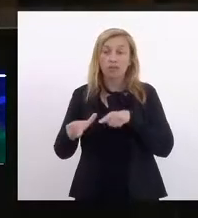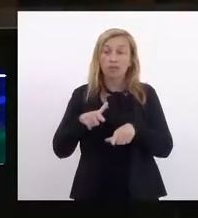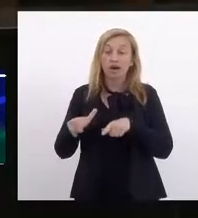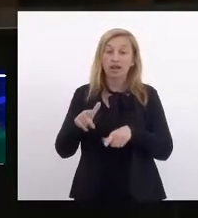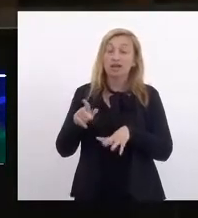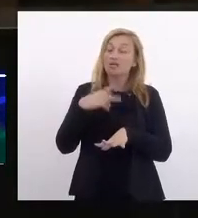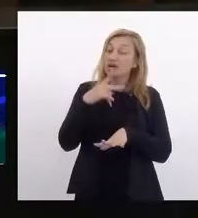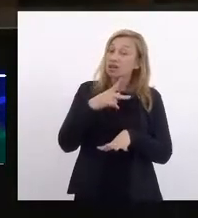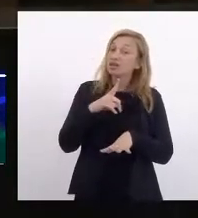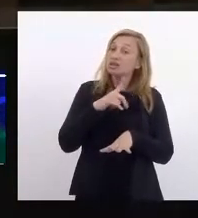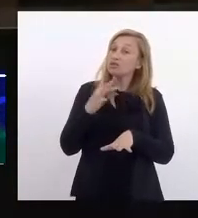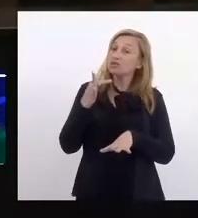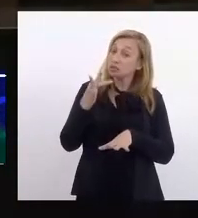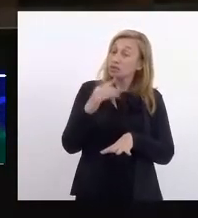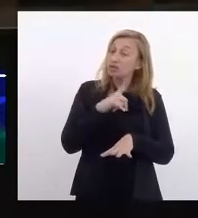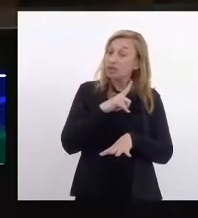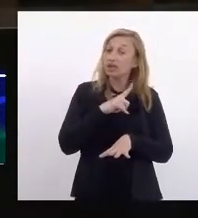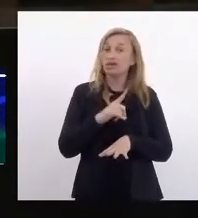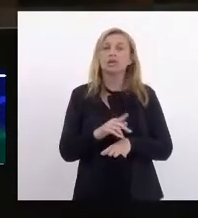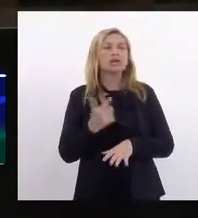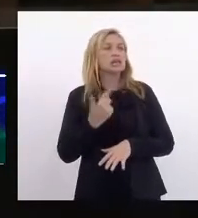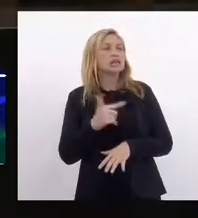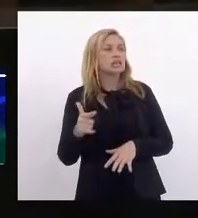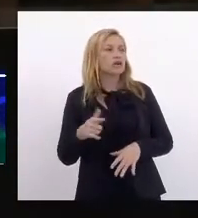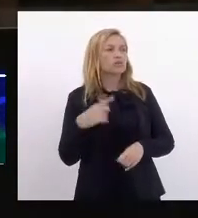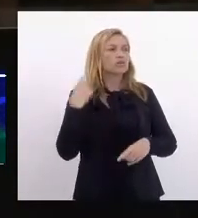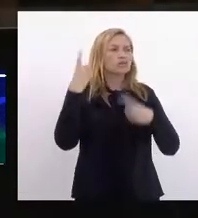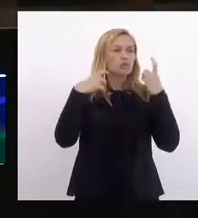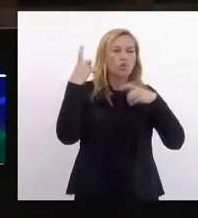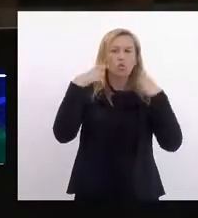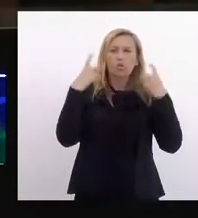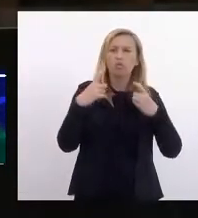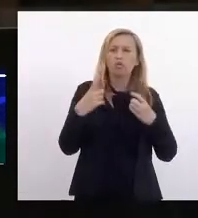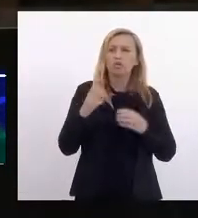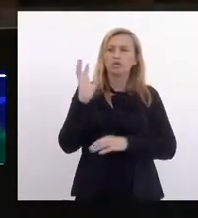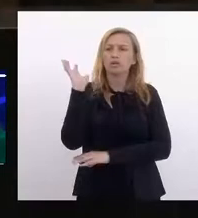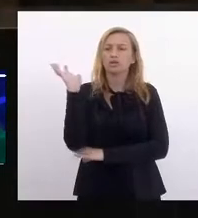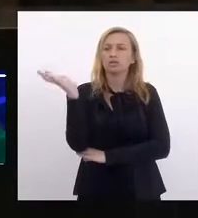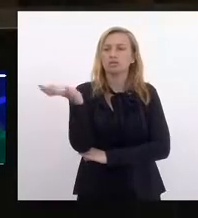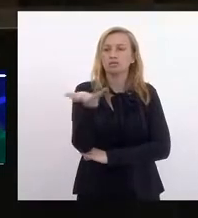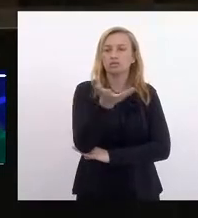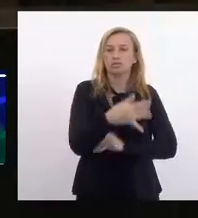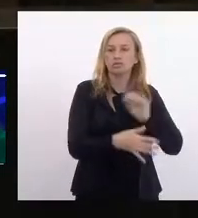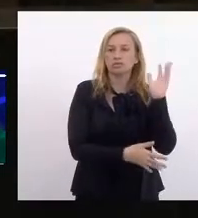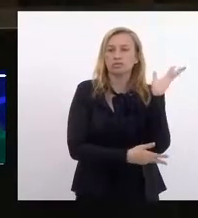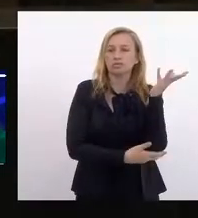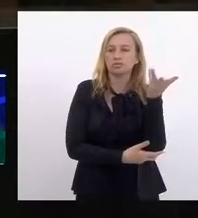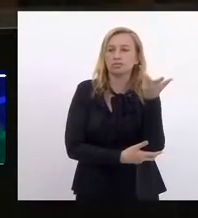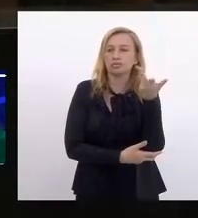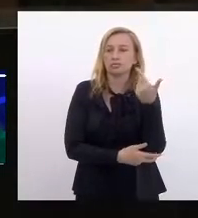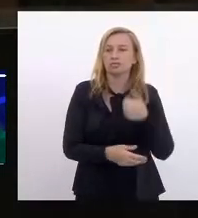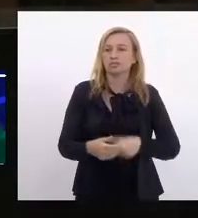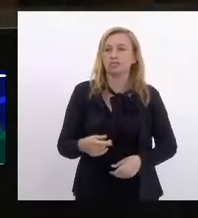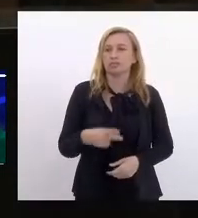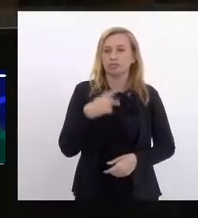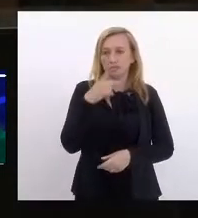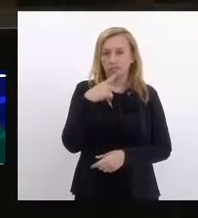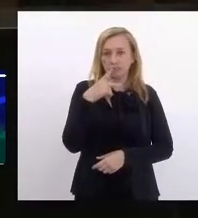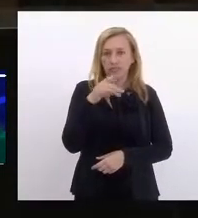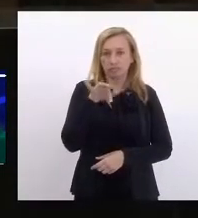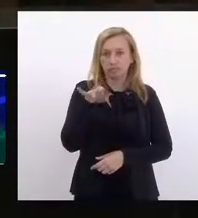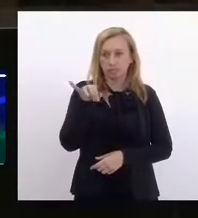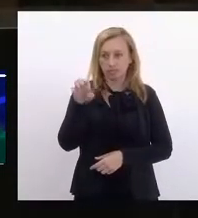que geraria, que não se preocupou com o meio ambiente, porque a gente está falando de uma